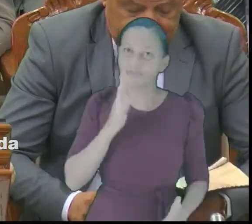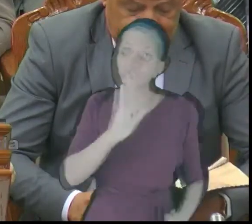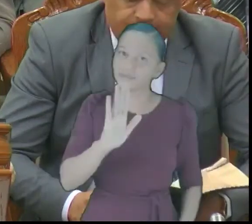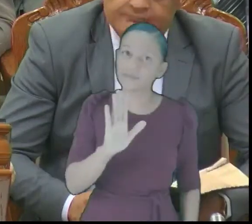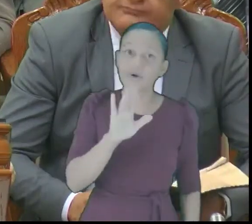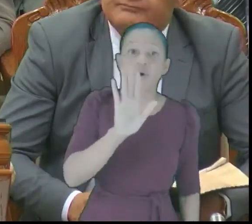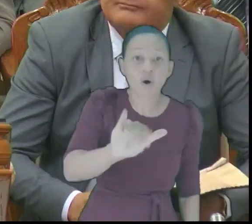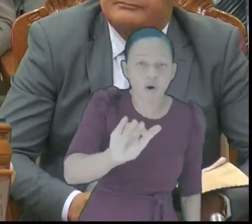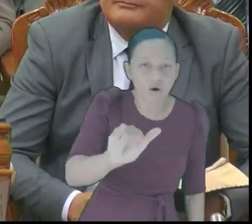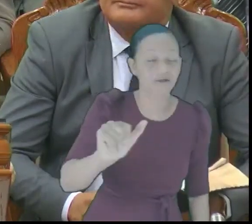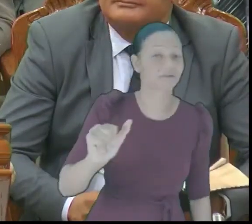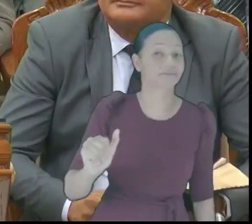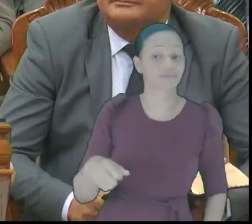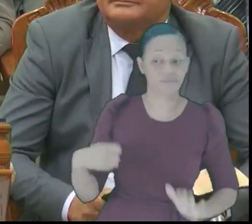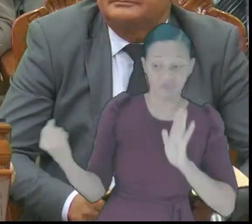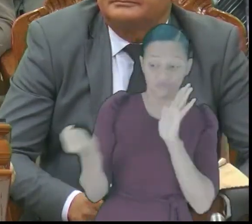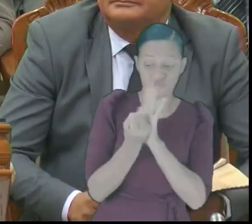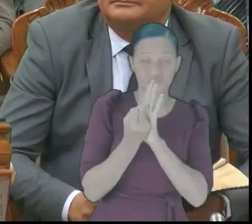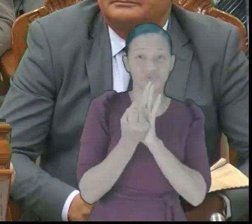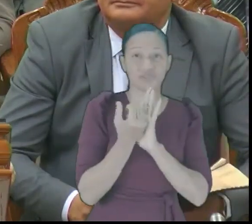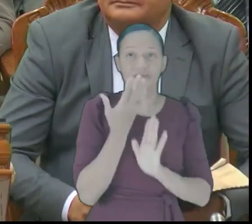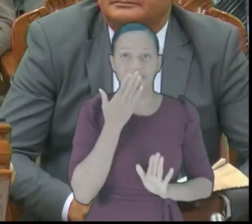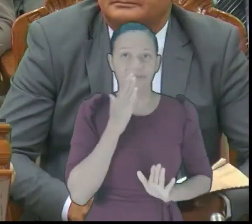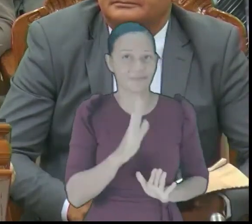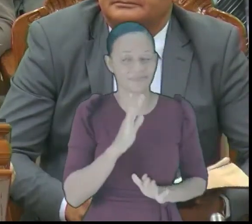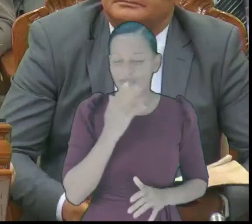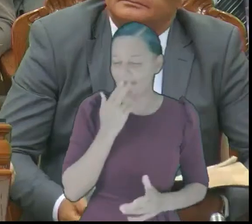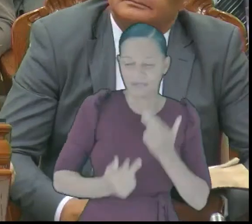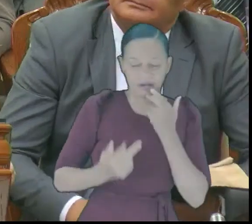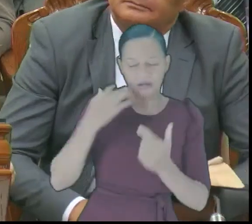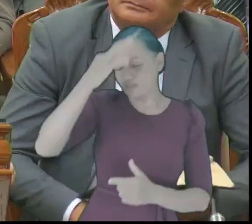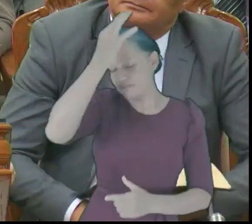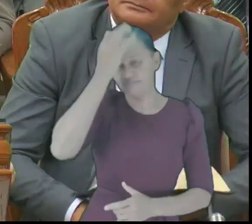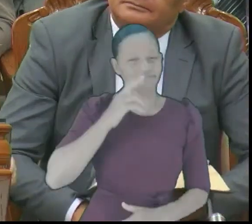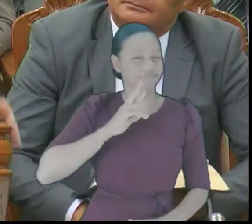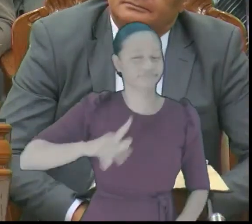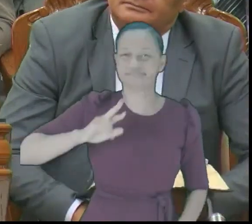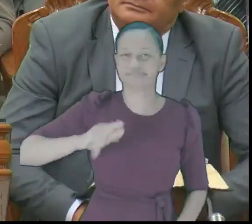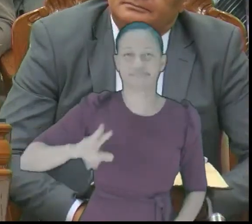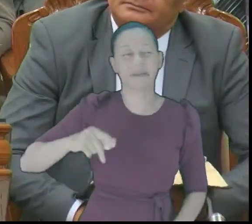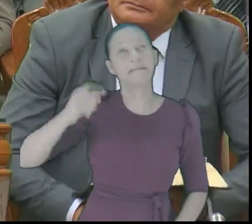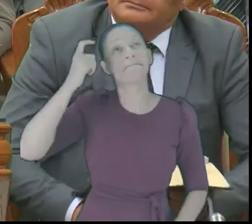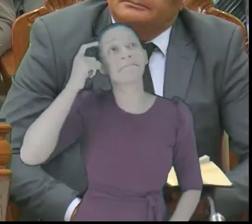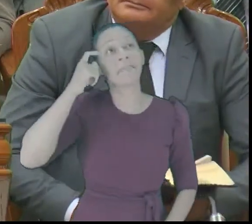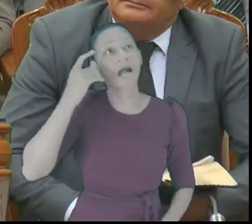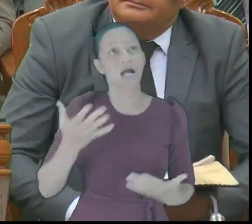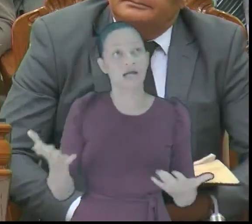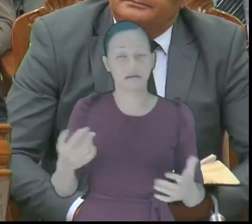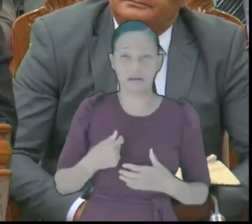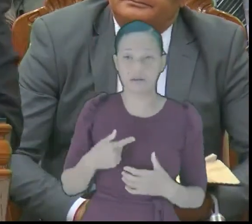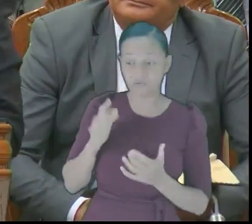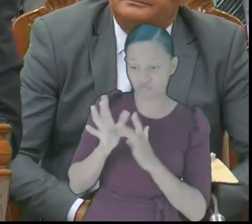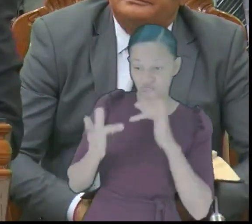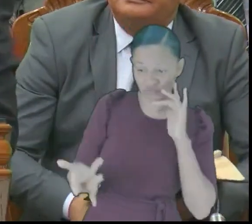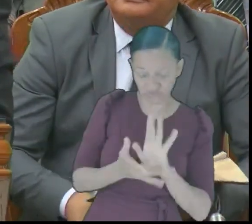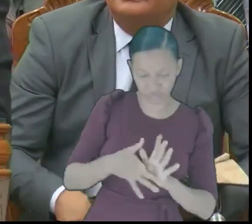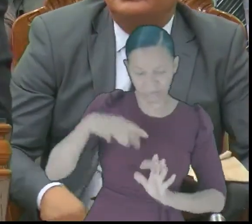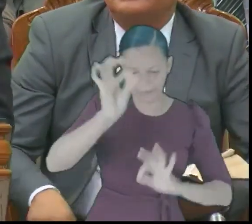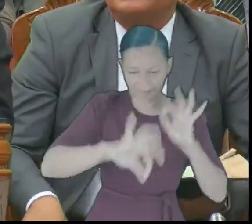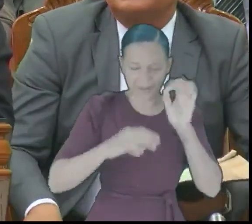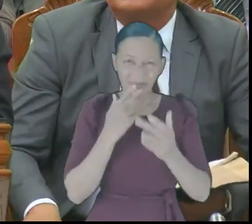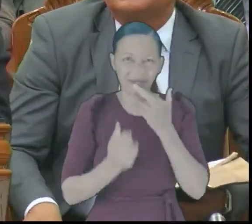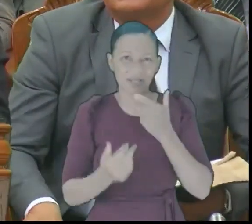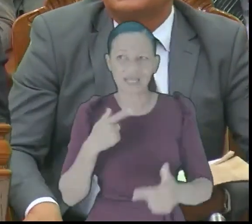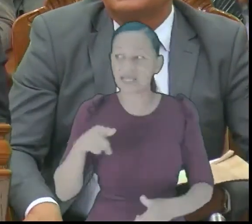Olhe, o selo da promessa não é o batismo com o Espírito Santo. Não. Tem gente que pensa que quando Jesus batiza alguém com o Espírito Santo,